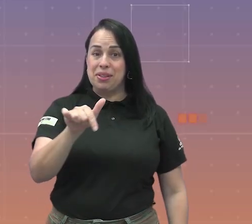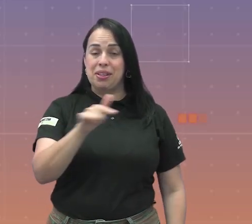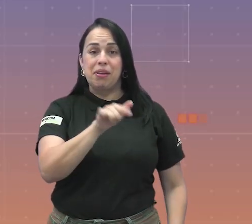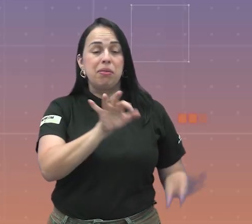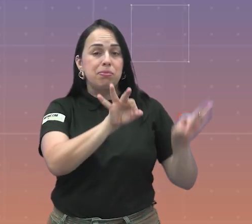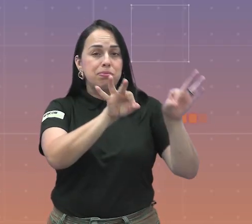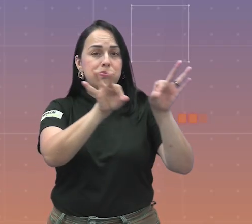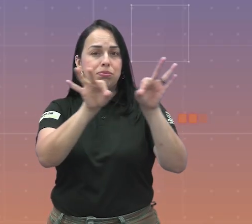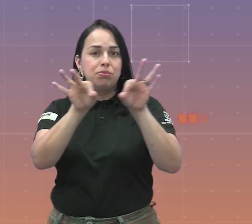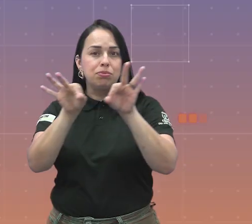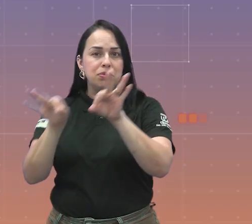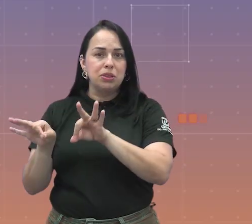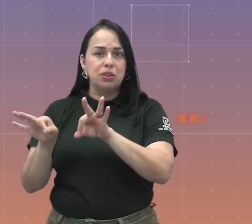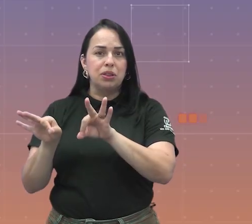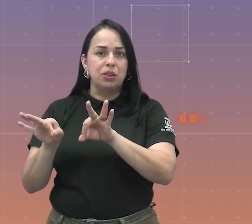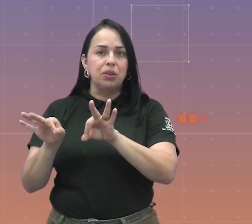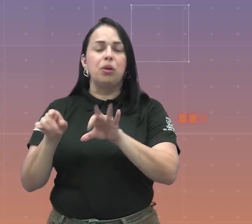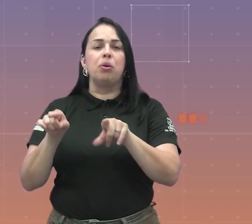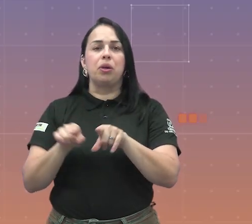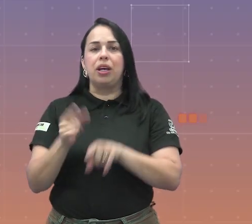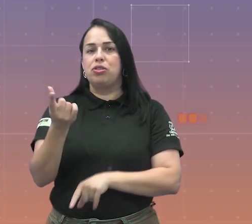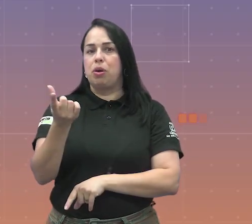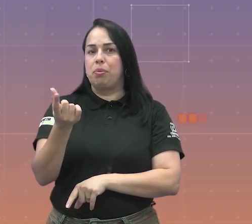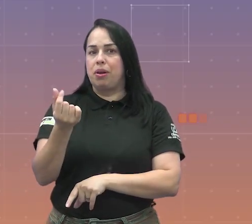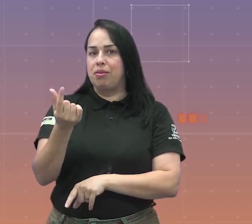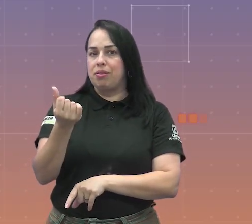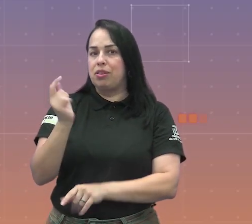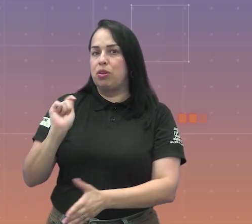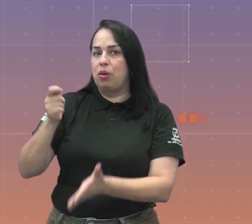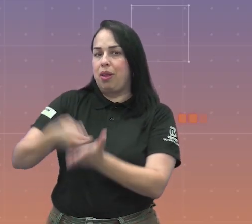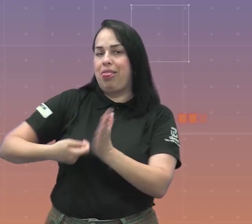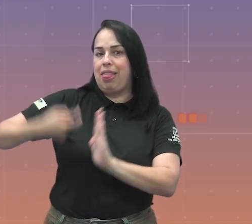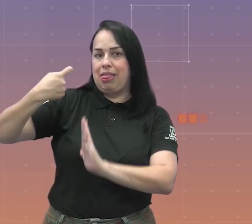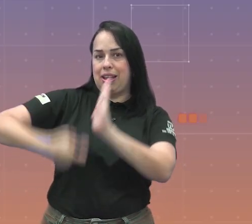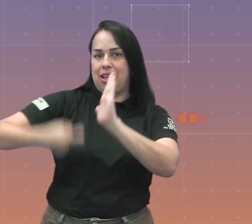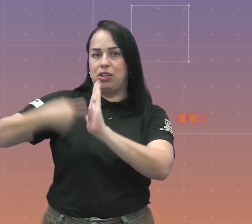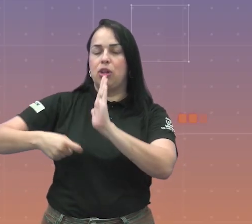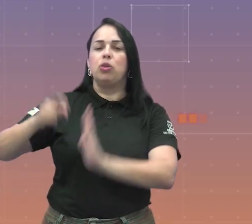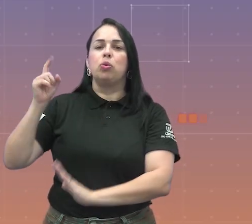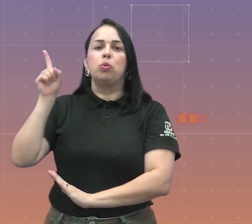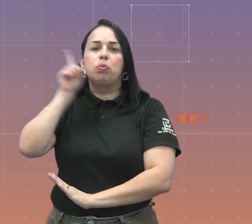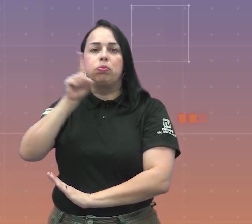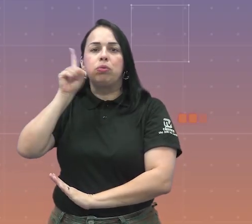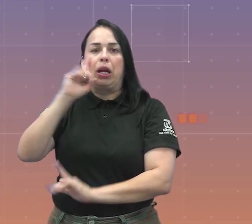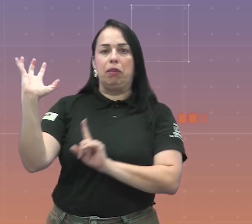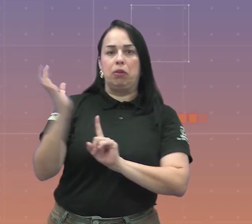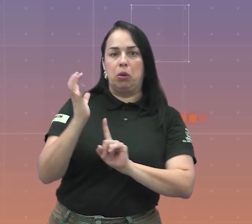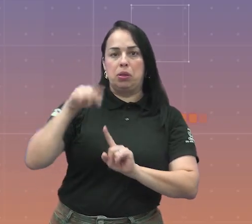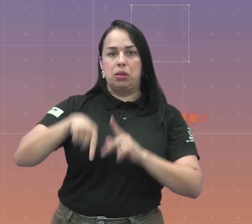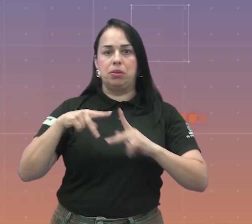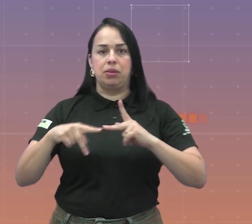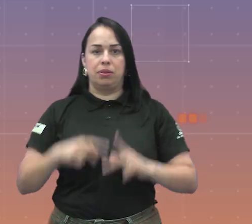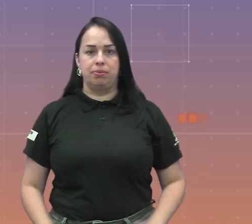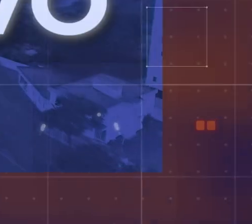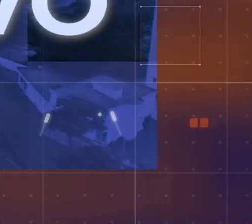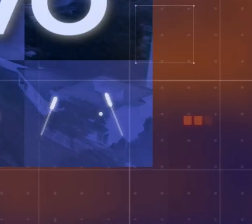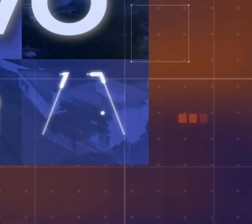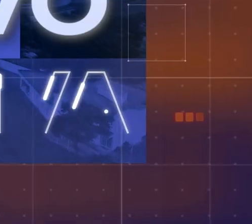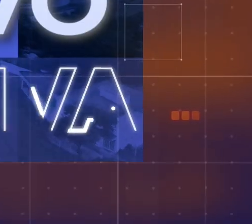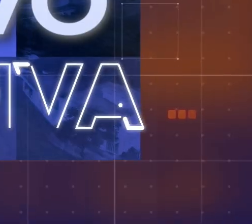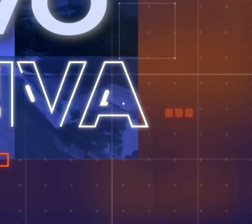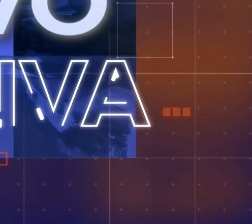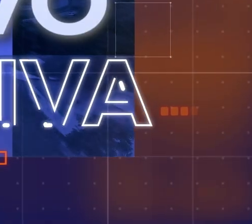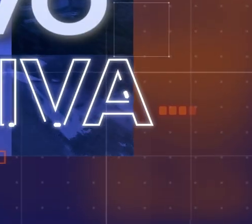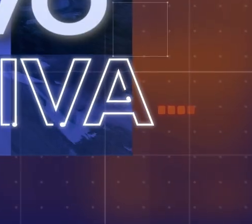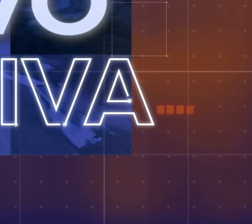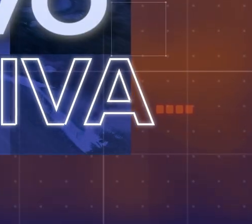No próximo bloco você vai ver os impactos do tarifaço dos Estados Unidos na economia da nossa cidade. Volto já.